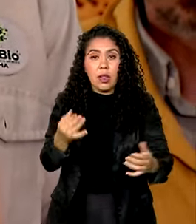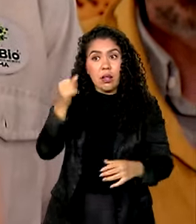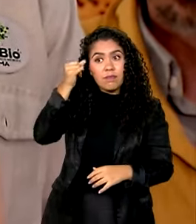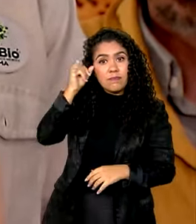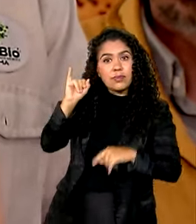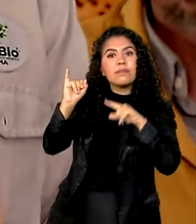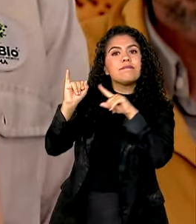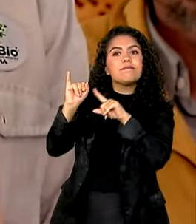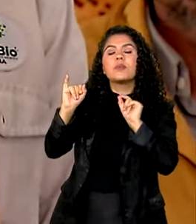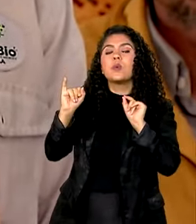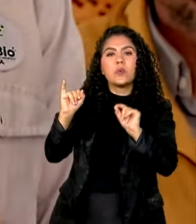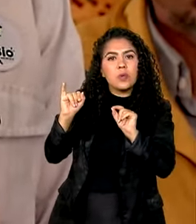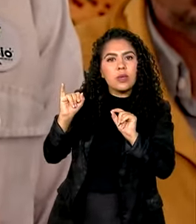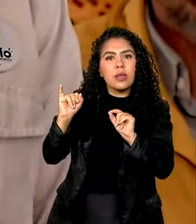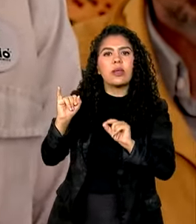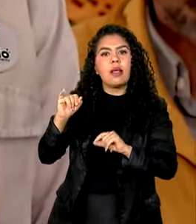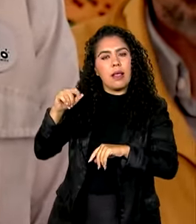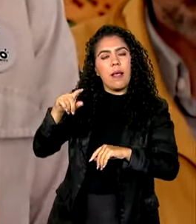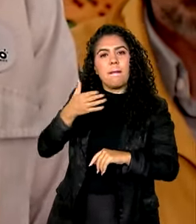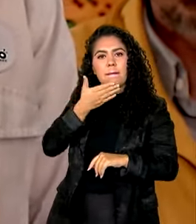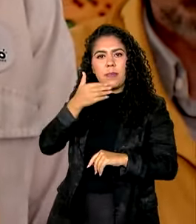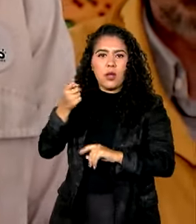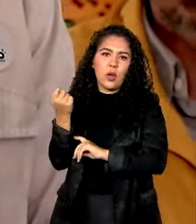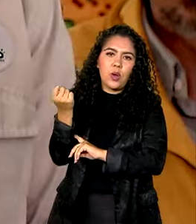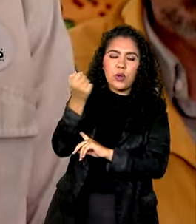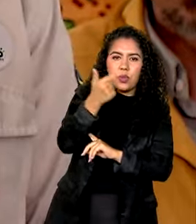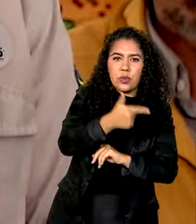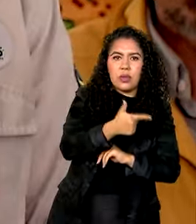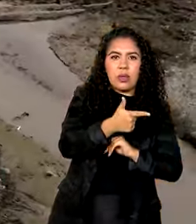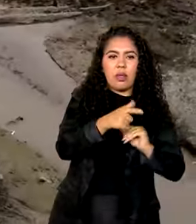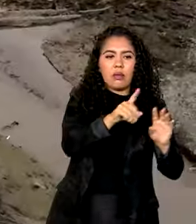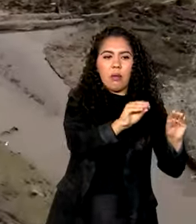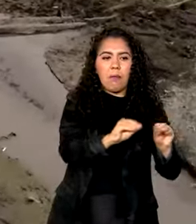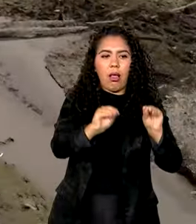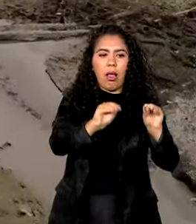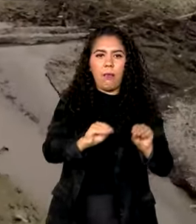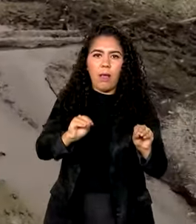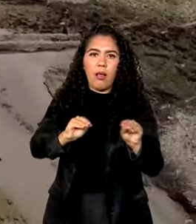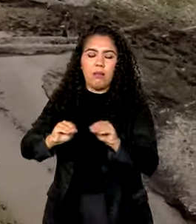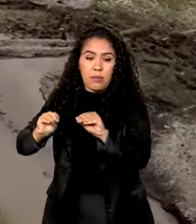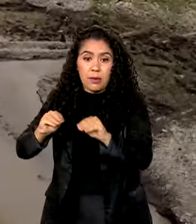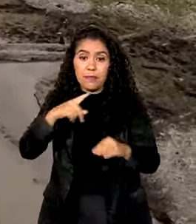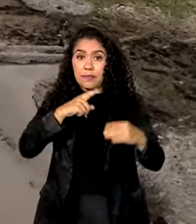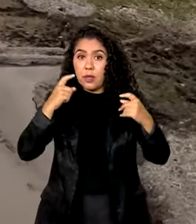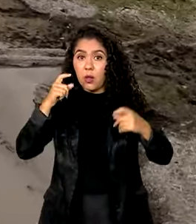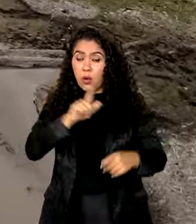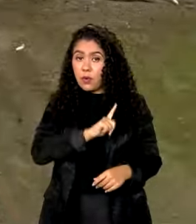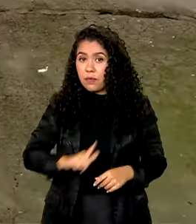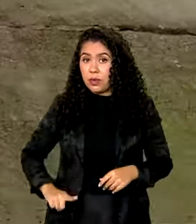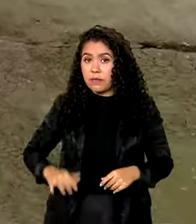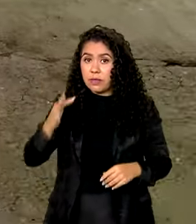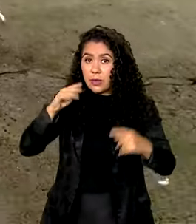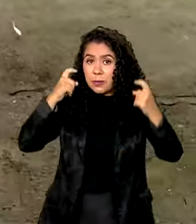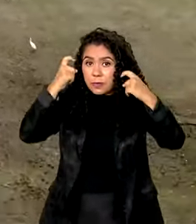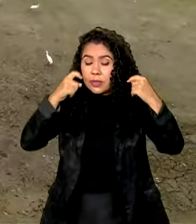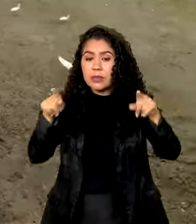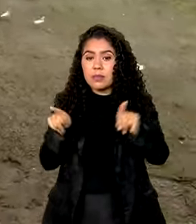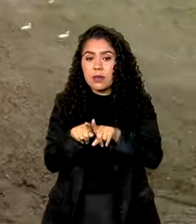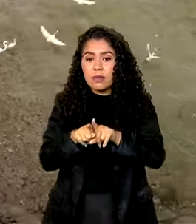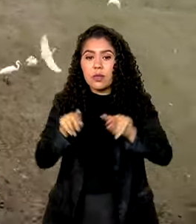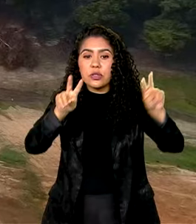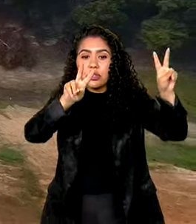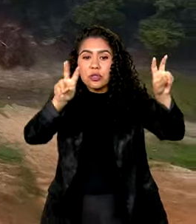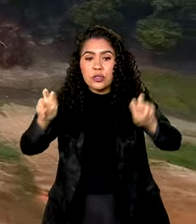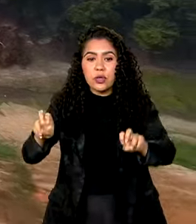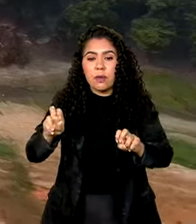é sempre menor do que aquele de remediar. A preocupação do governo também é com a estiagem na